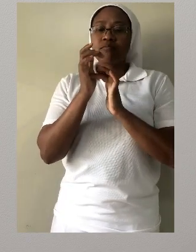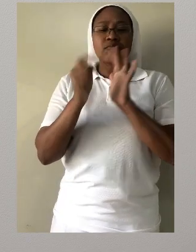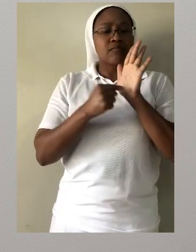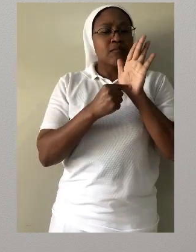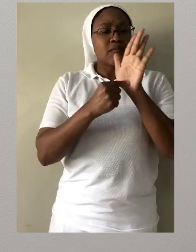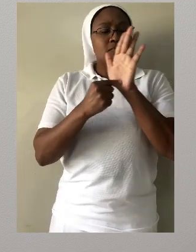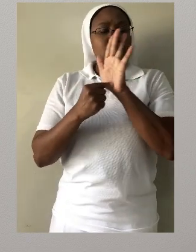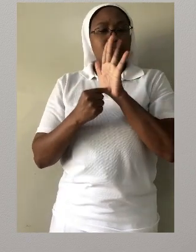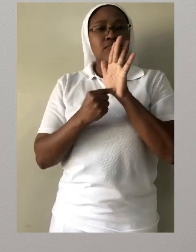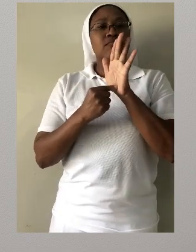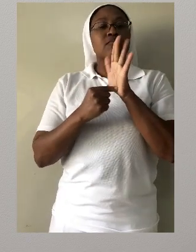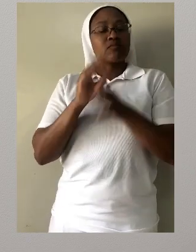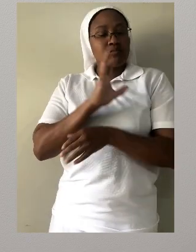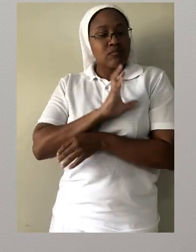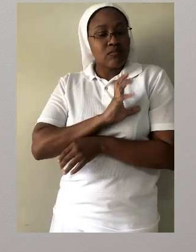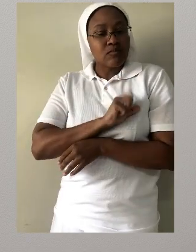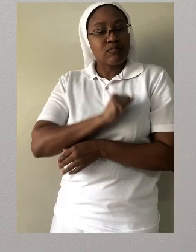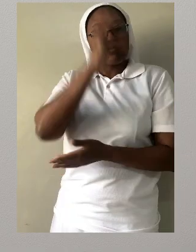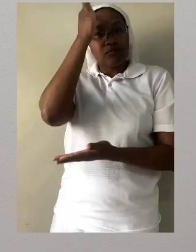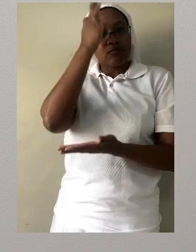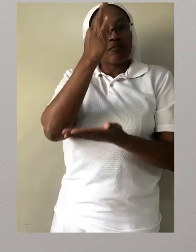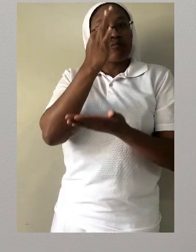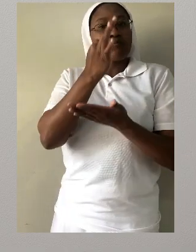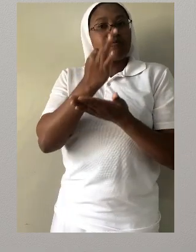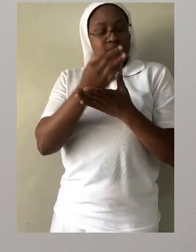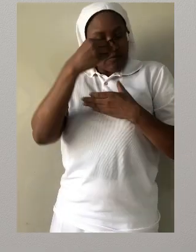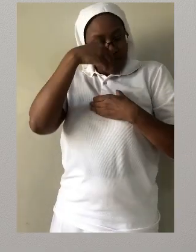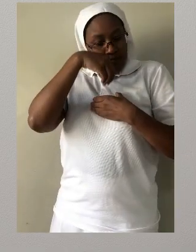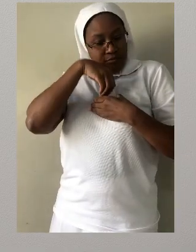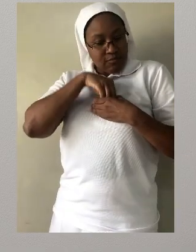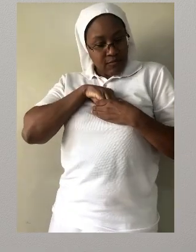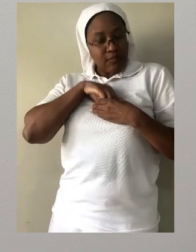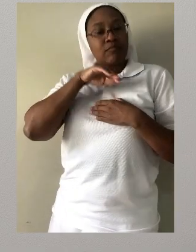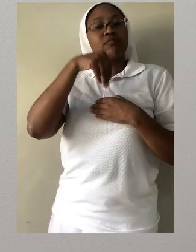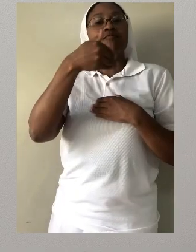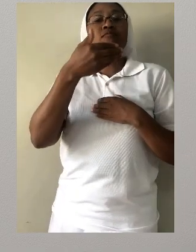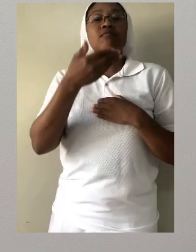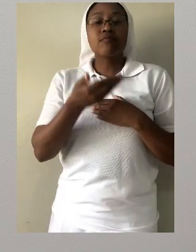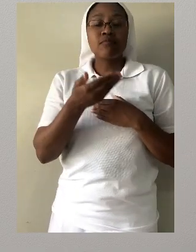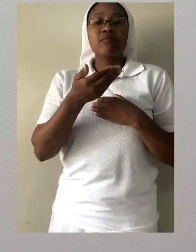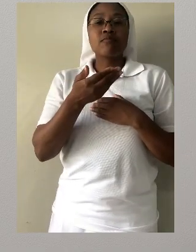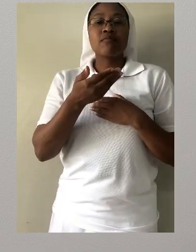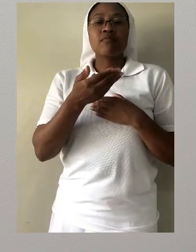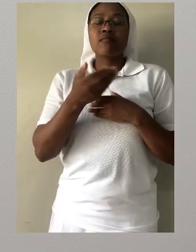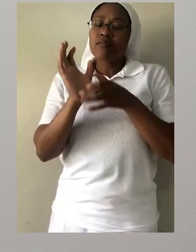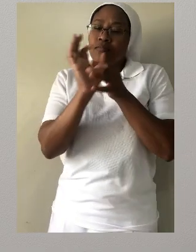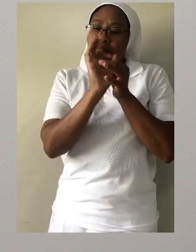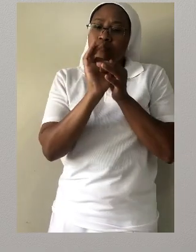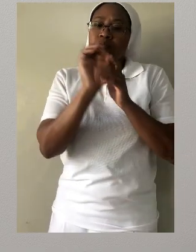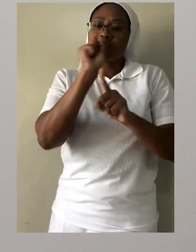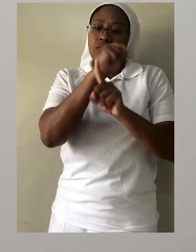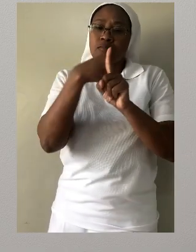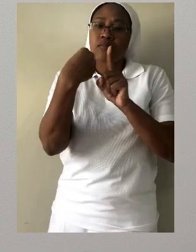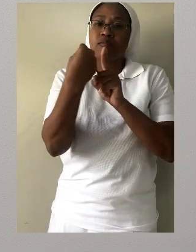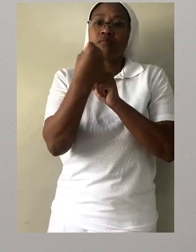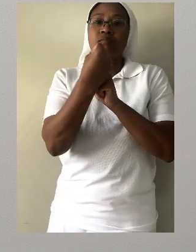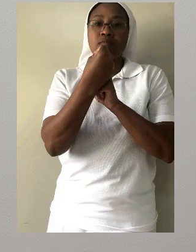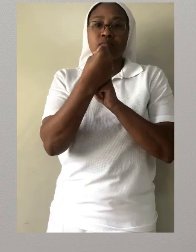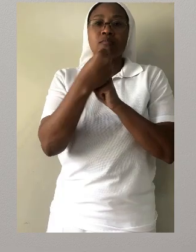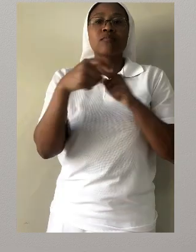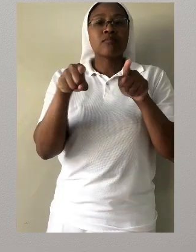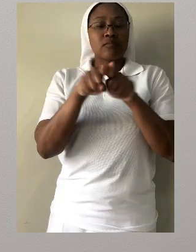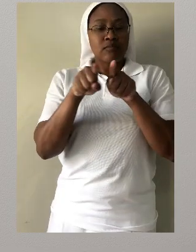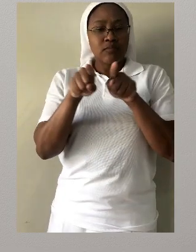a dimensão pessoal, afetiva, fé e vida, interior e exterior, a dimensão eclesial,